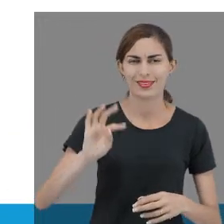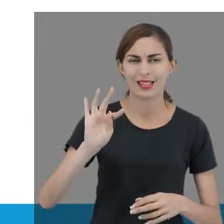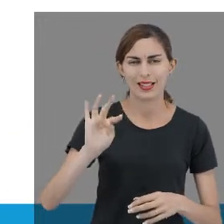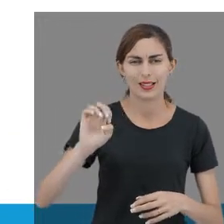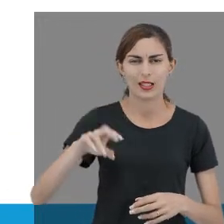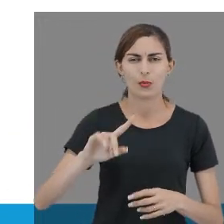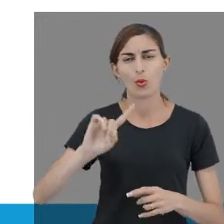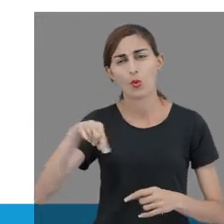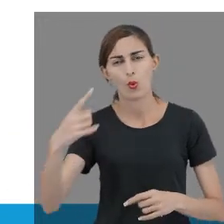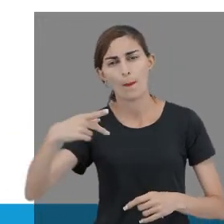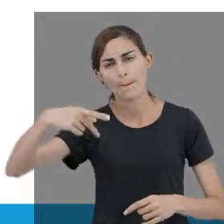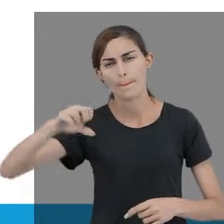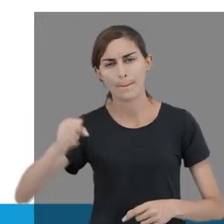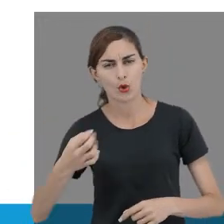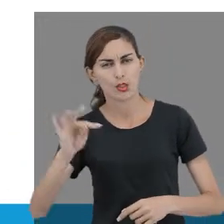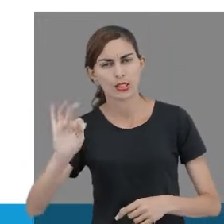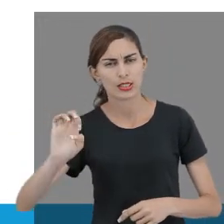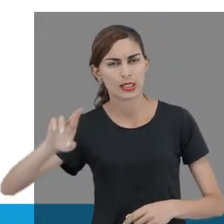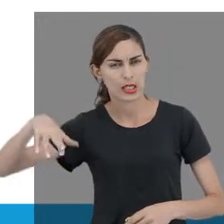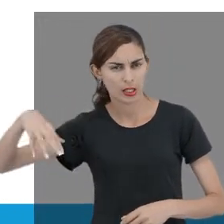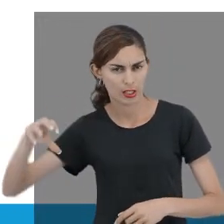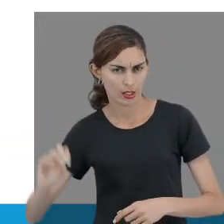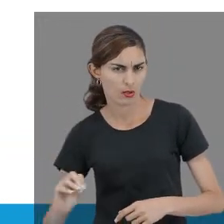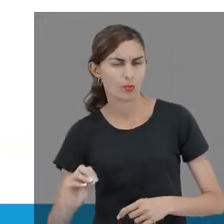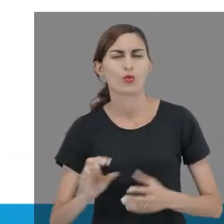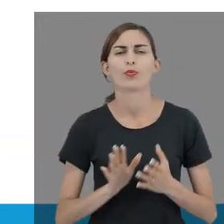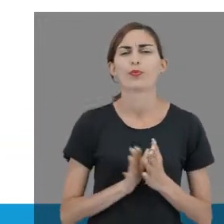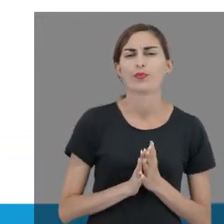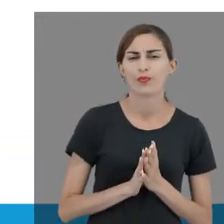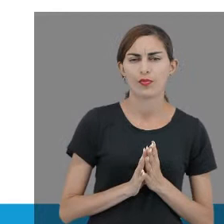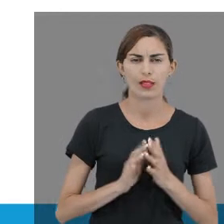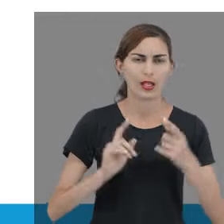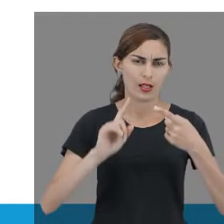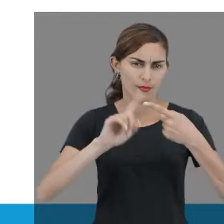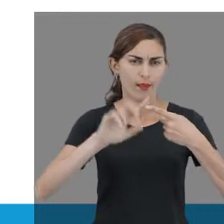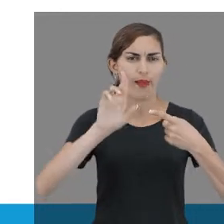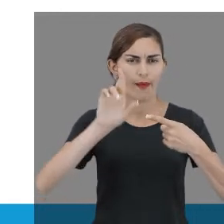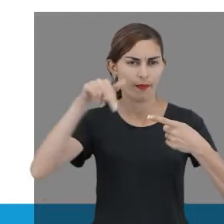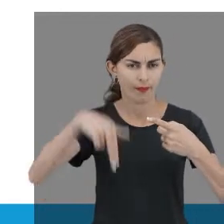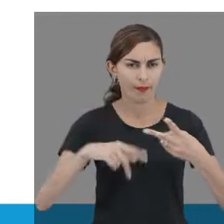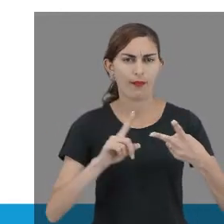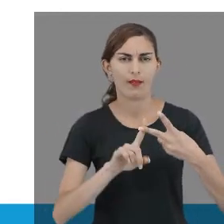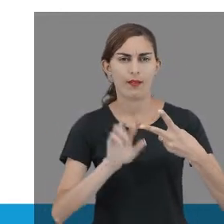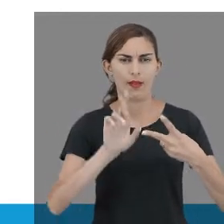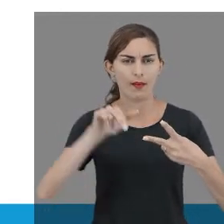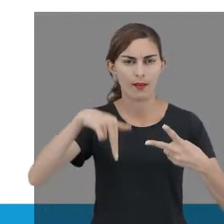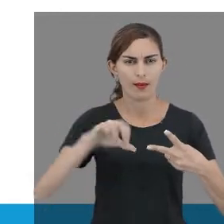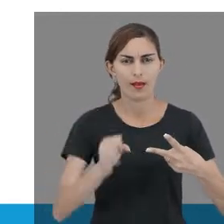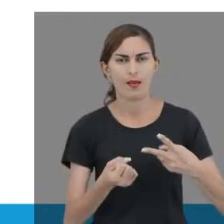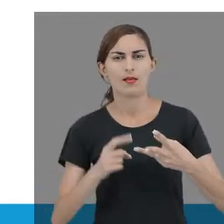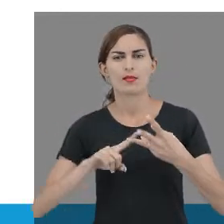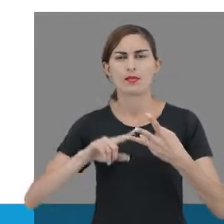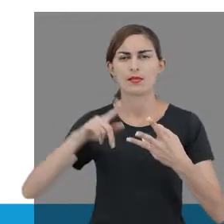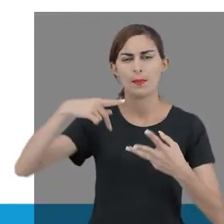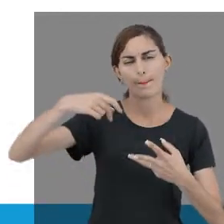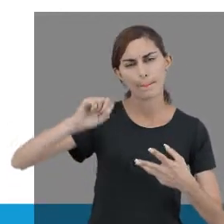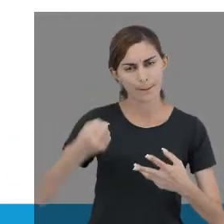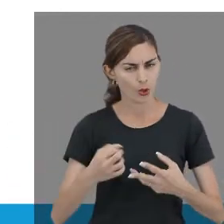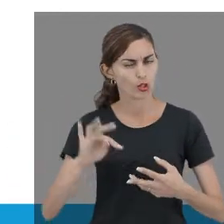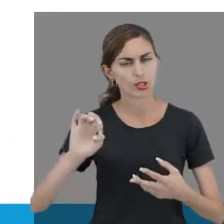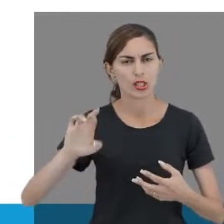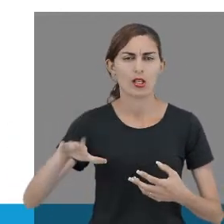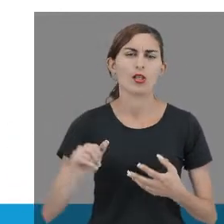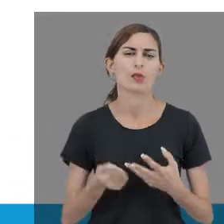semanas, que é chamada pós-termos, então a curva é outra. A gente usa a curva padrão do OMS, certo?